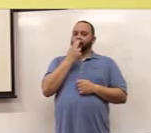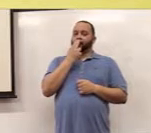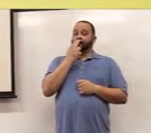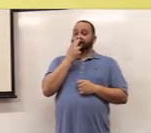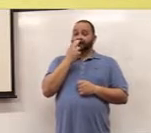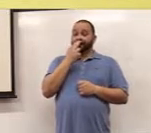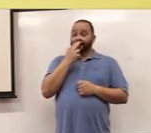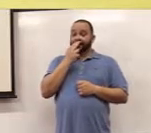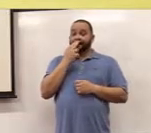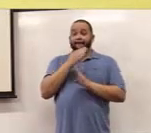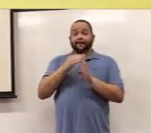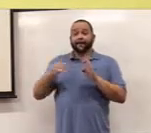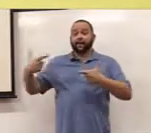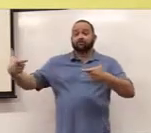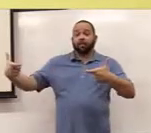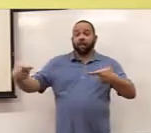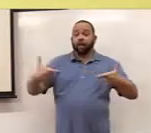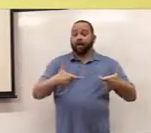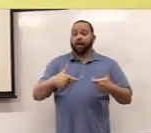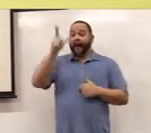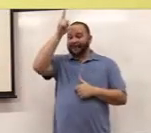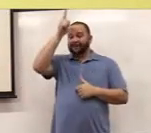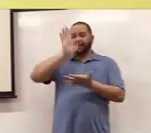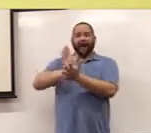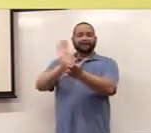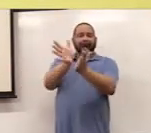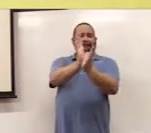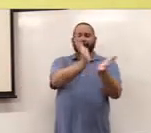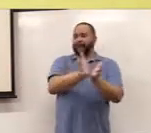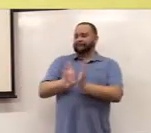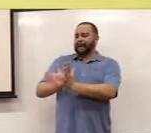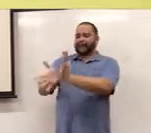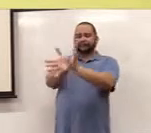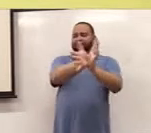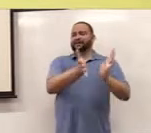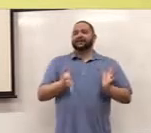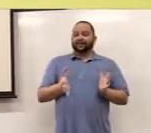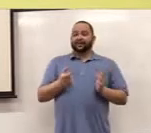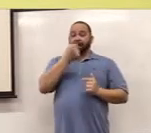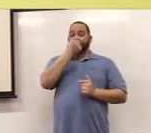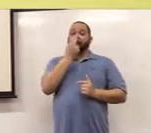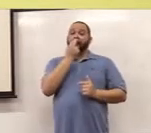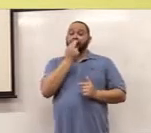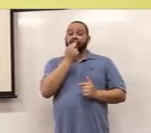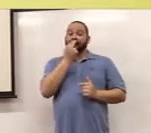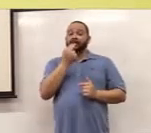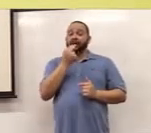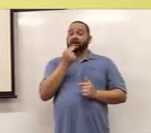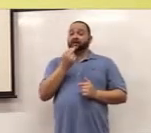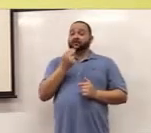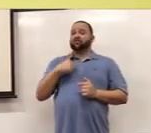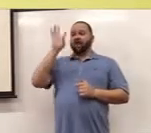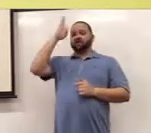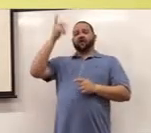já sendo totalmente destruída pelo fim da guerra, Hitler resolve que a Filarmônica de Berlim vai fazer uma apresentação para